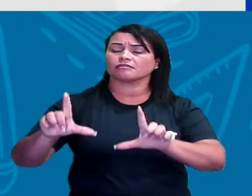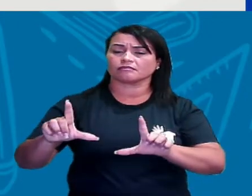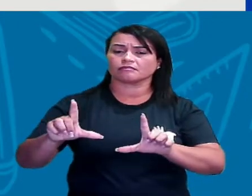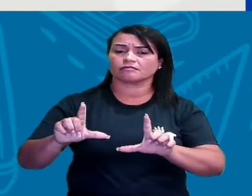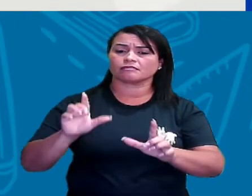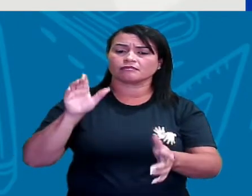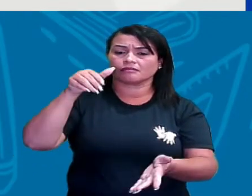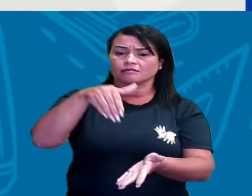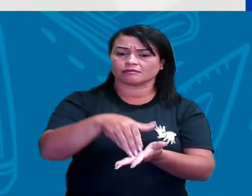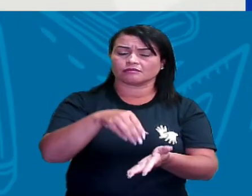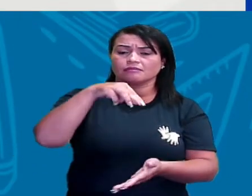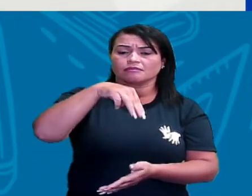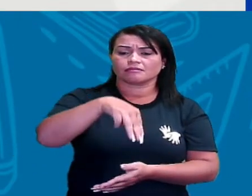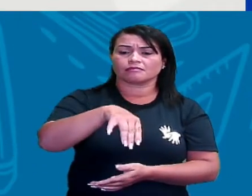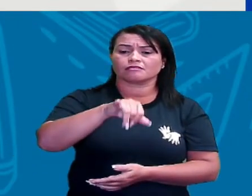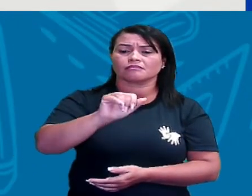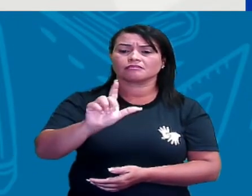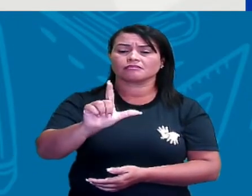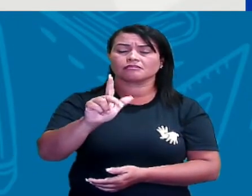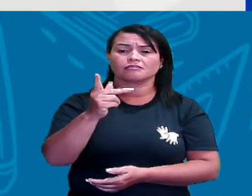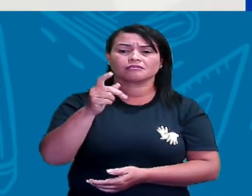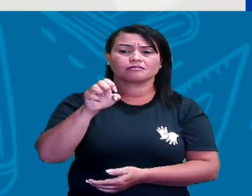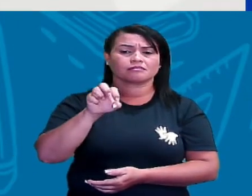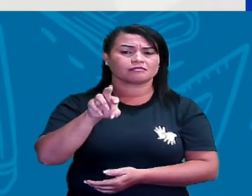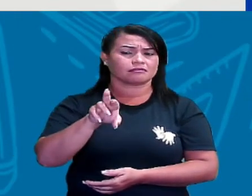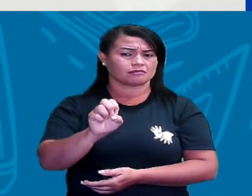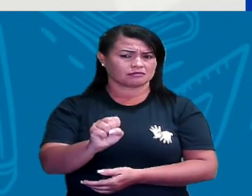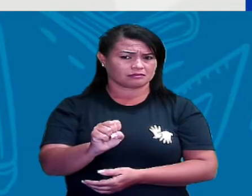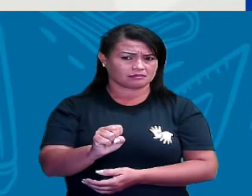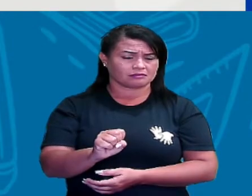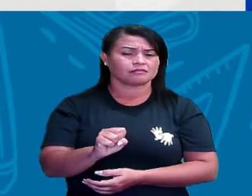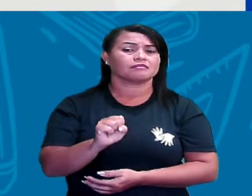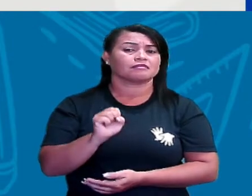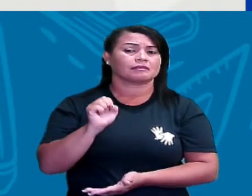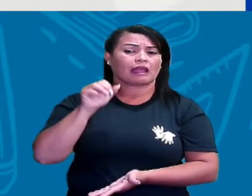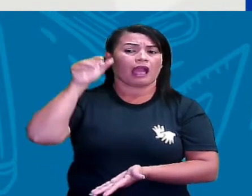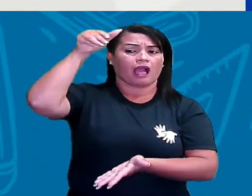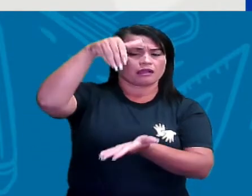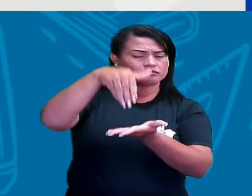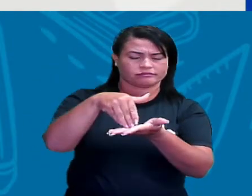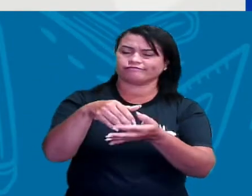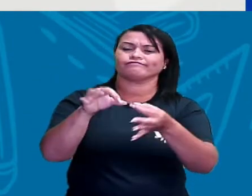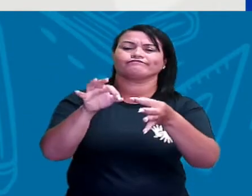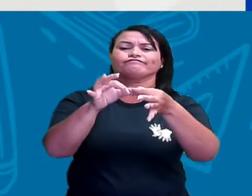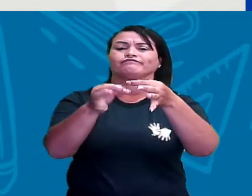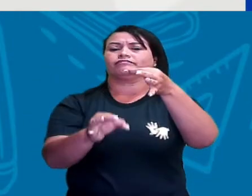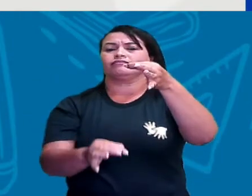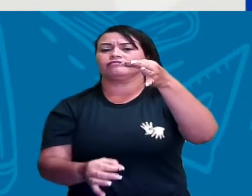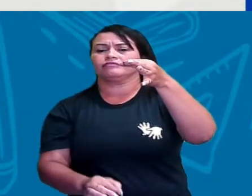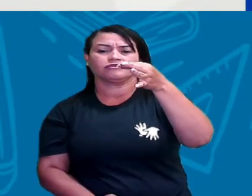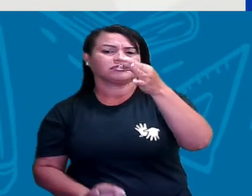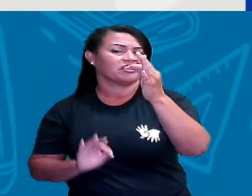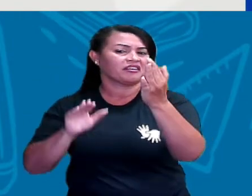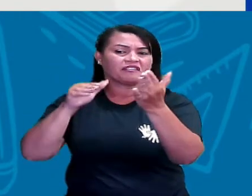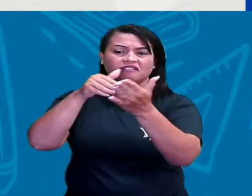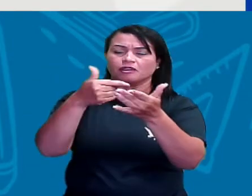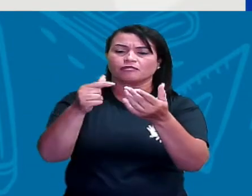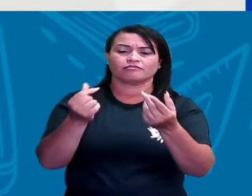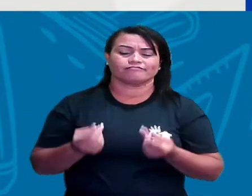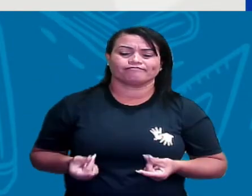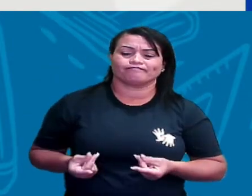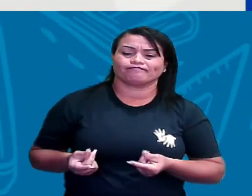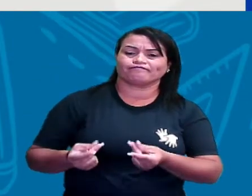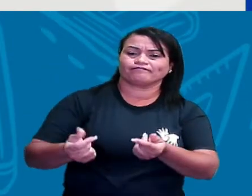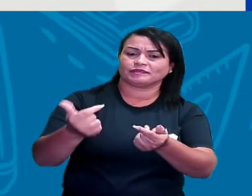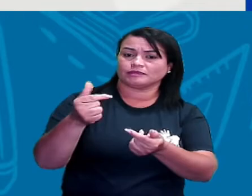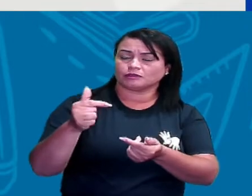classe, temos muitas outras. Isso acontece porque a contagem numérica, ela é o quê? Infinita. Tá certo?